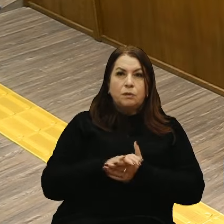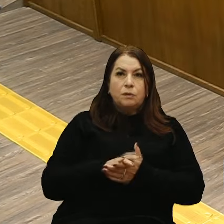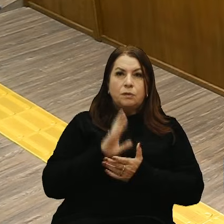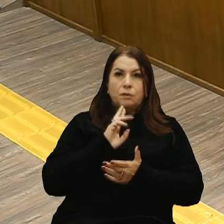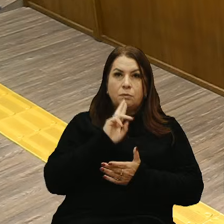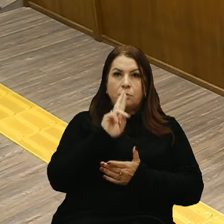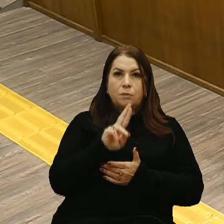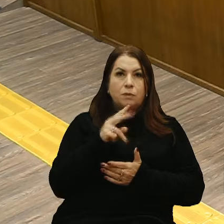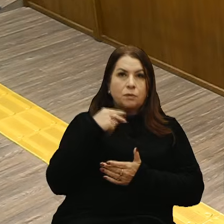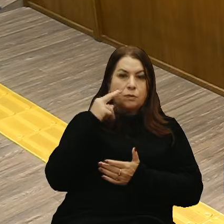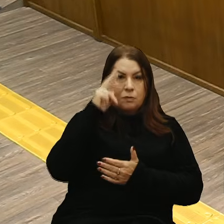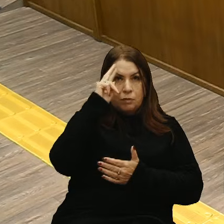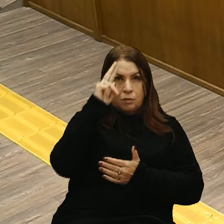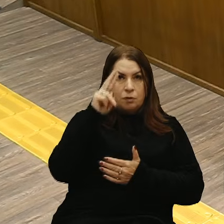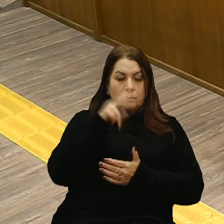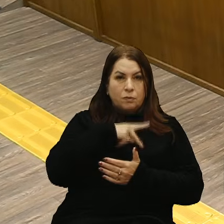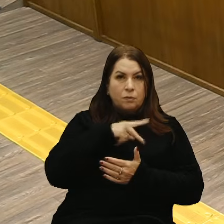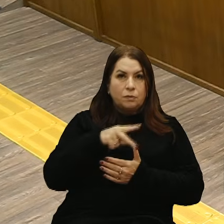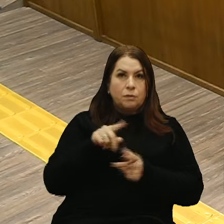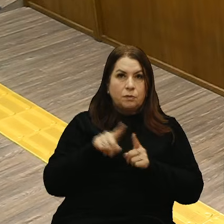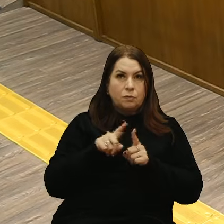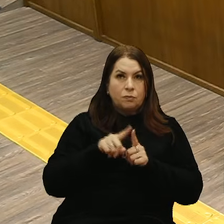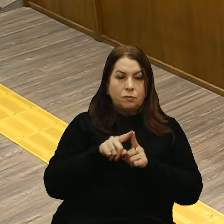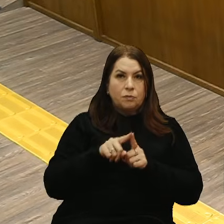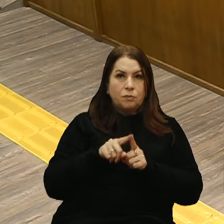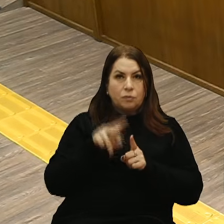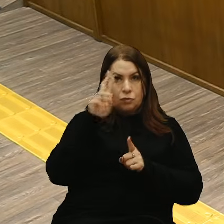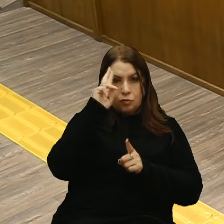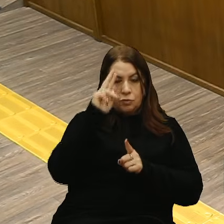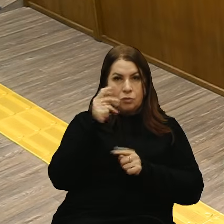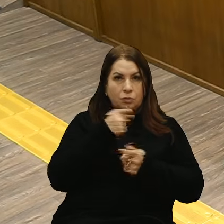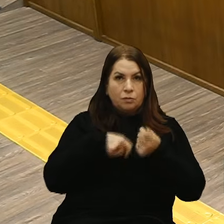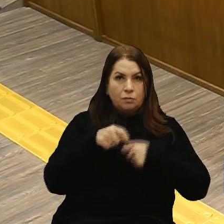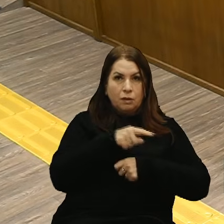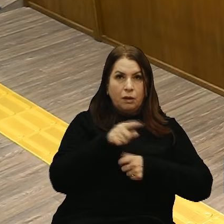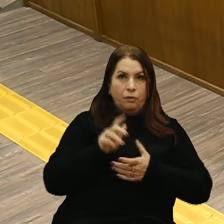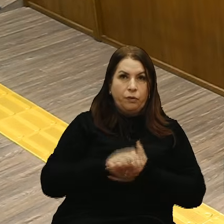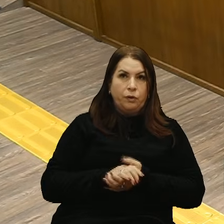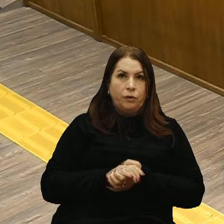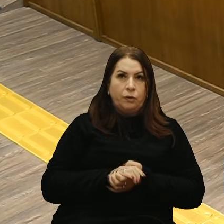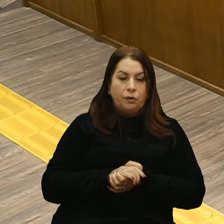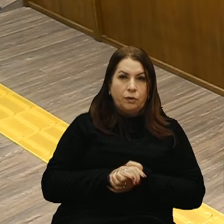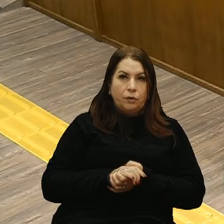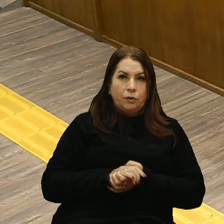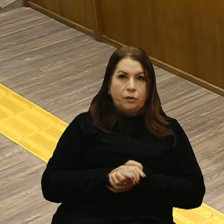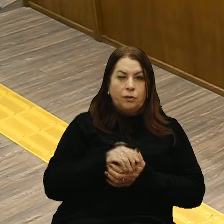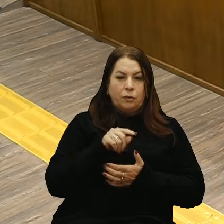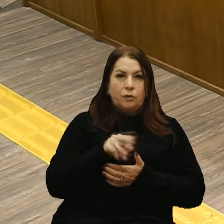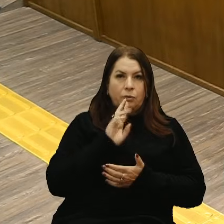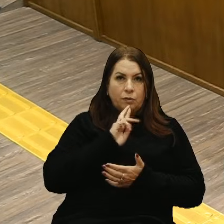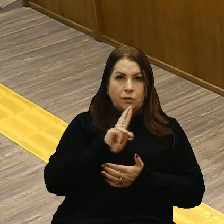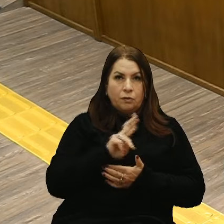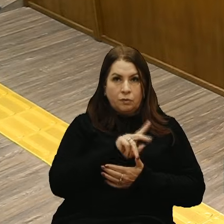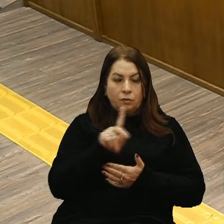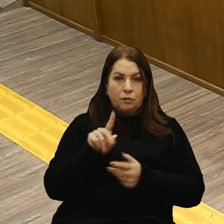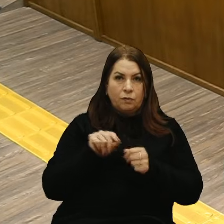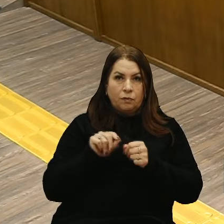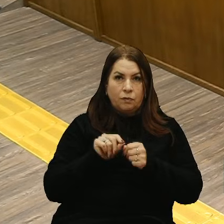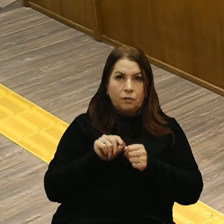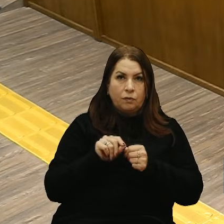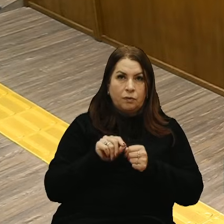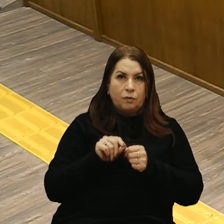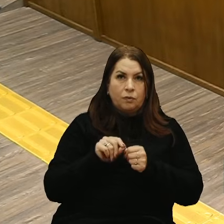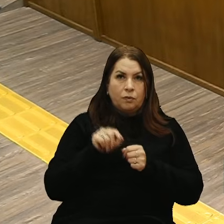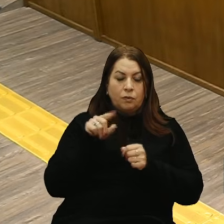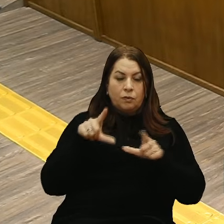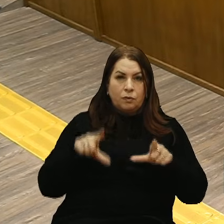Retorno a palavra ao diretor-presidente, bem como ao diretor administrativo, que façam as respostas, podendo fazer os seus